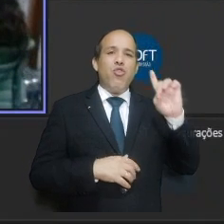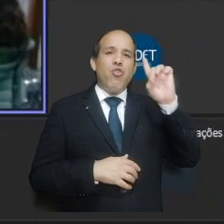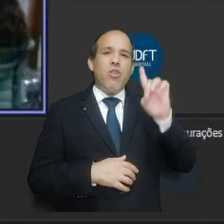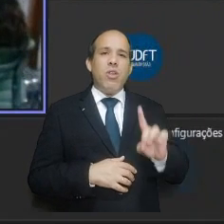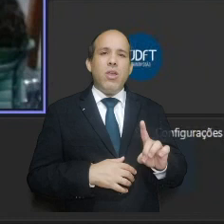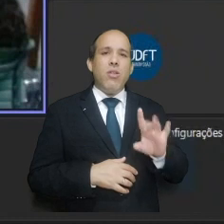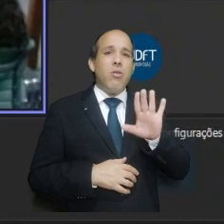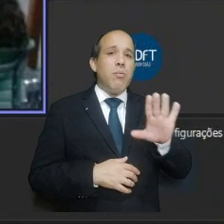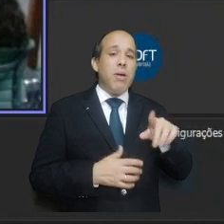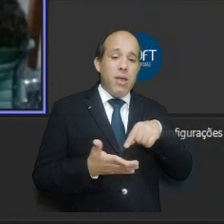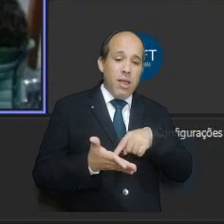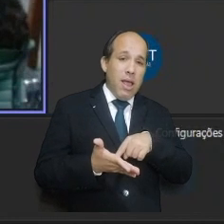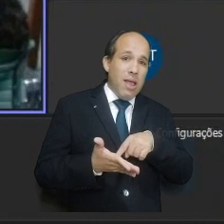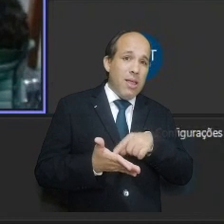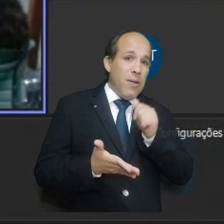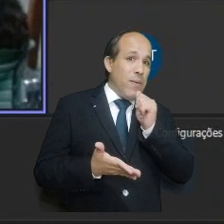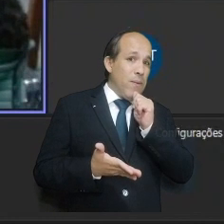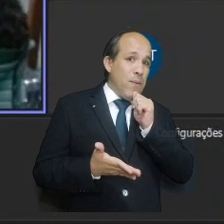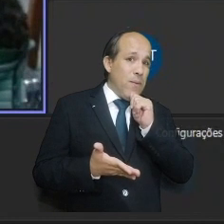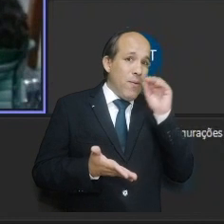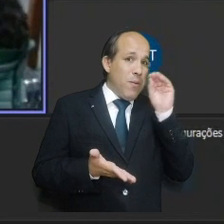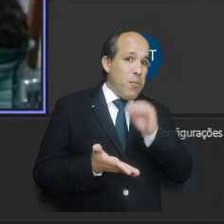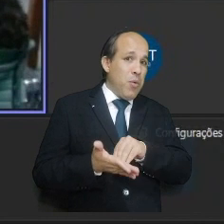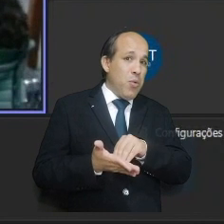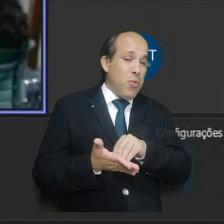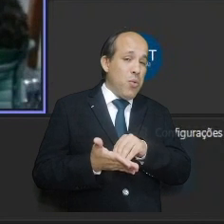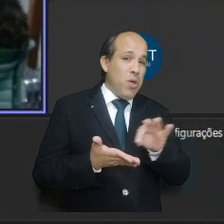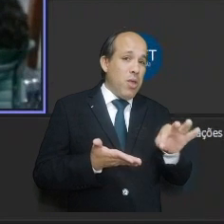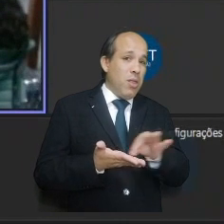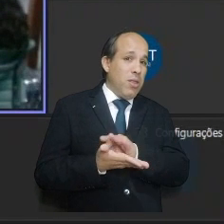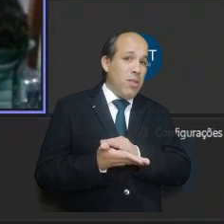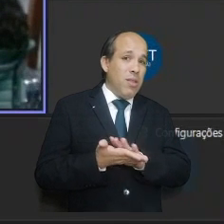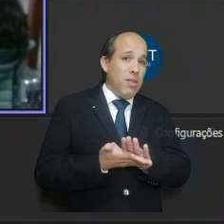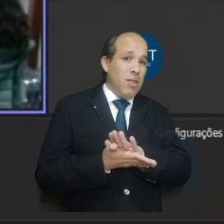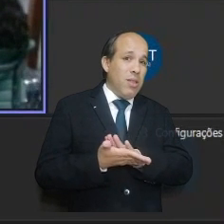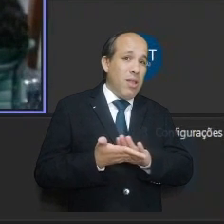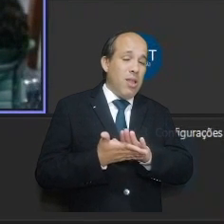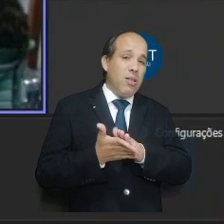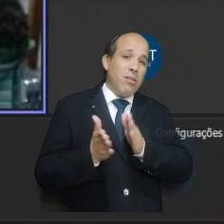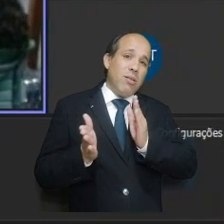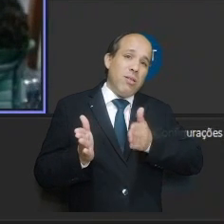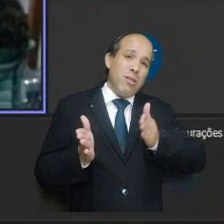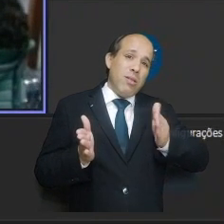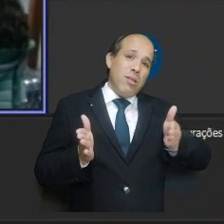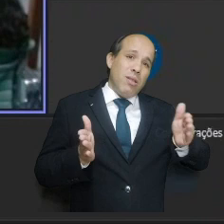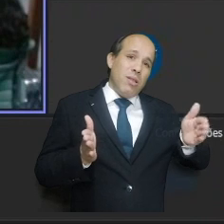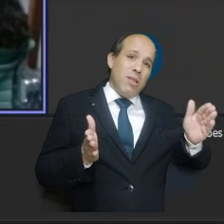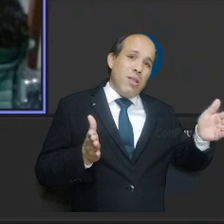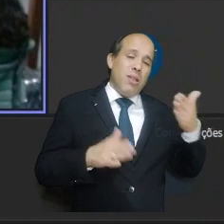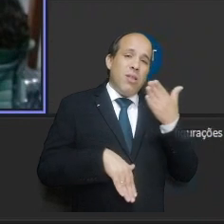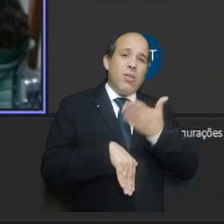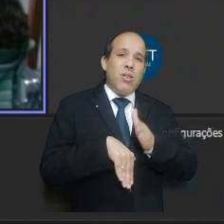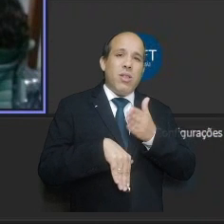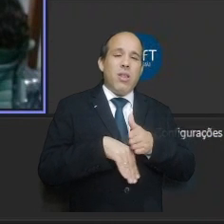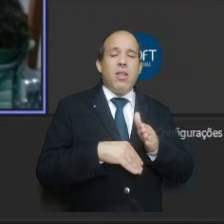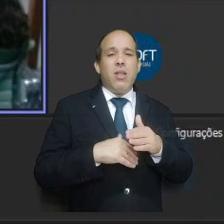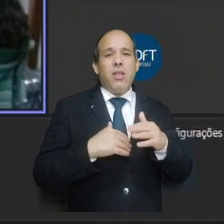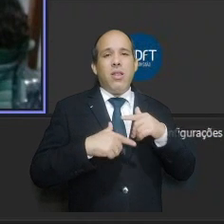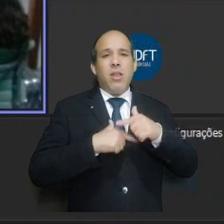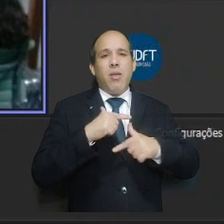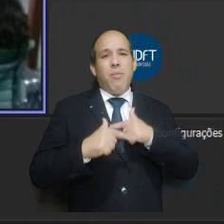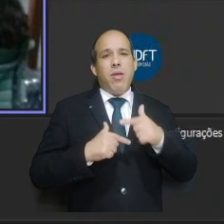caracterizado no surgimento de um direito que não foi pactuado originariamente pelo exercício ao longo do tempo.